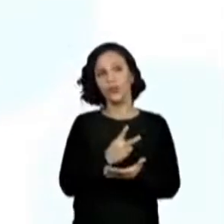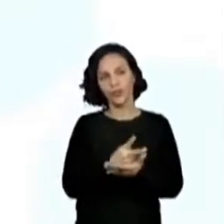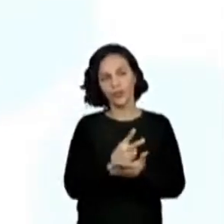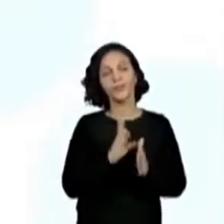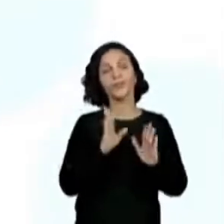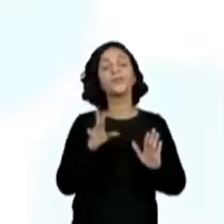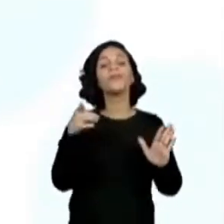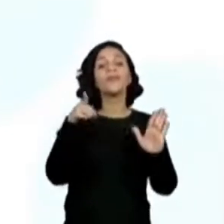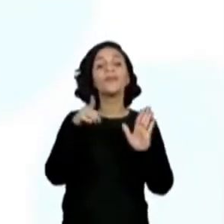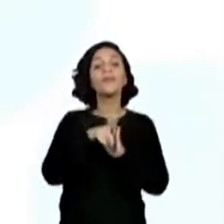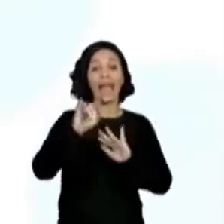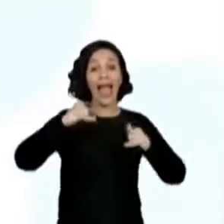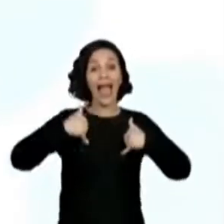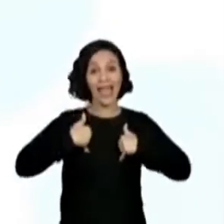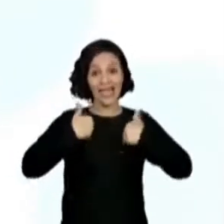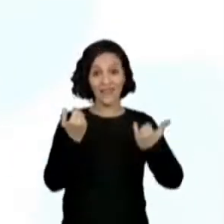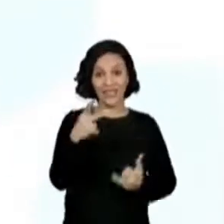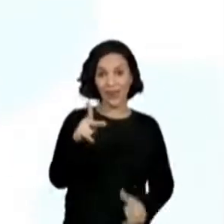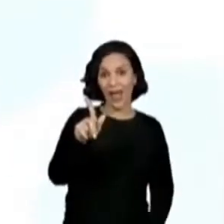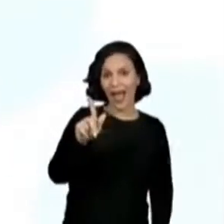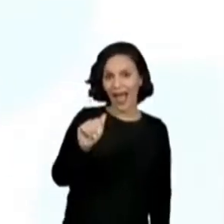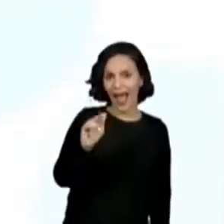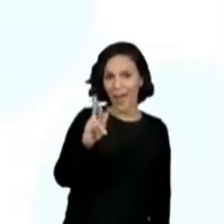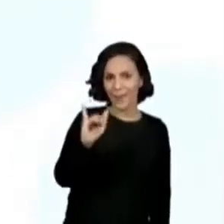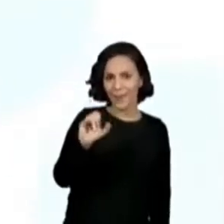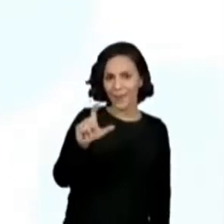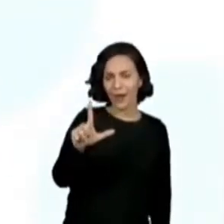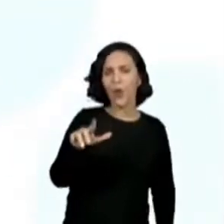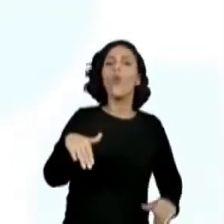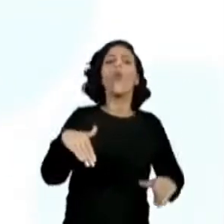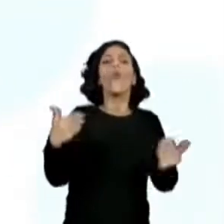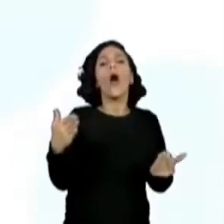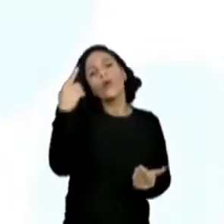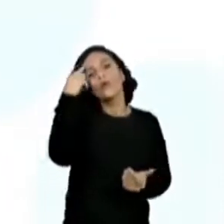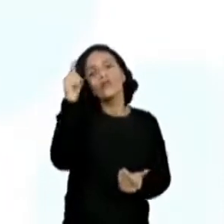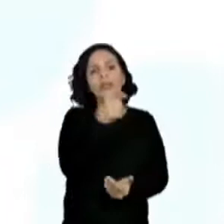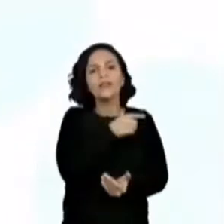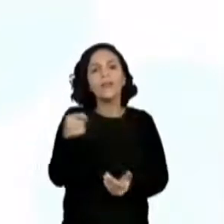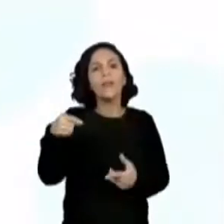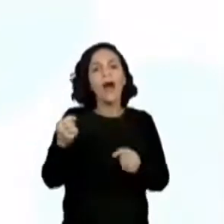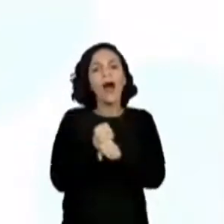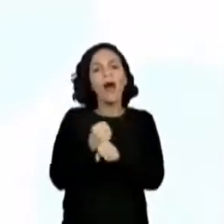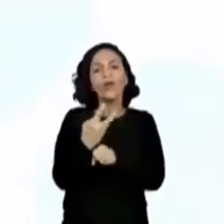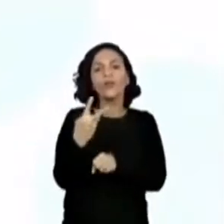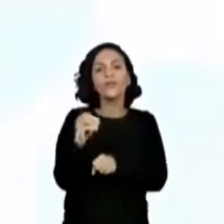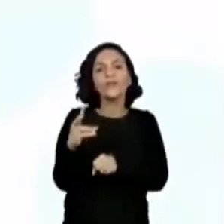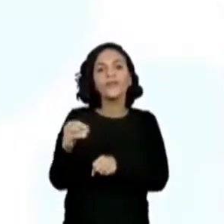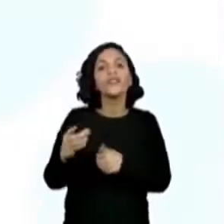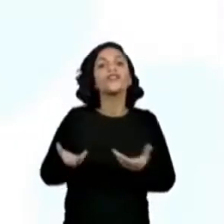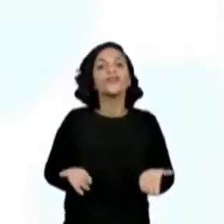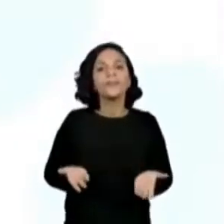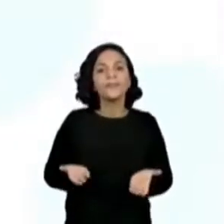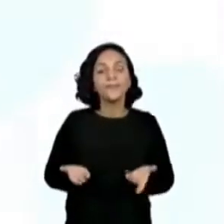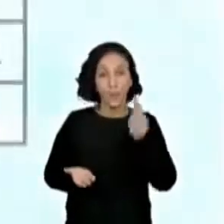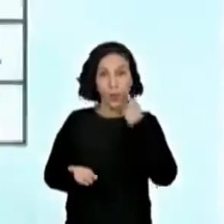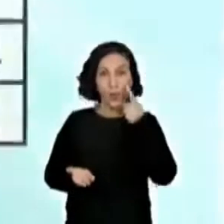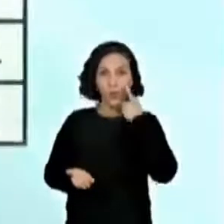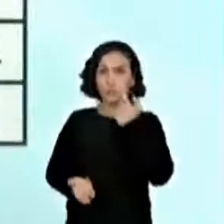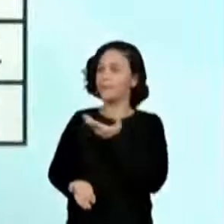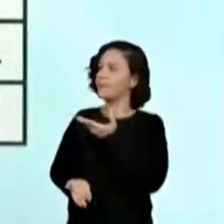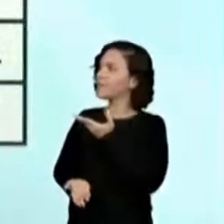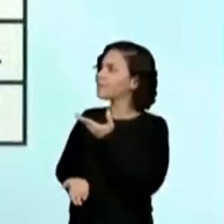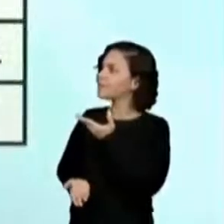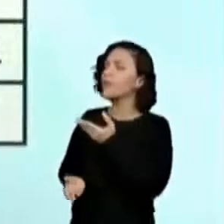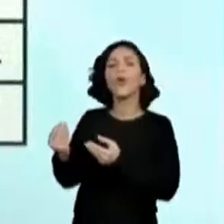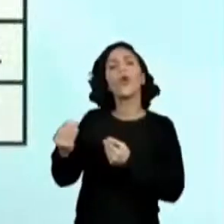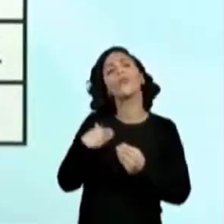que dia da semana ocorreu o aniversário de Gabriel este ano? Eu venho aqui, não é? Como